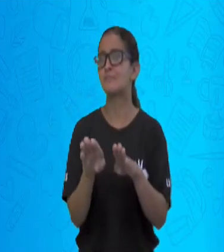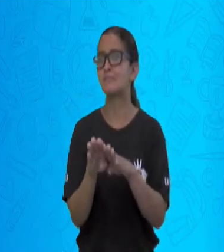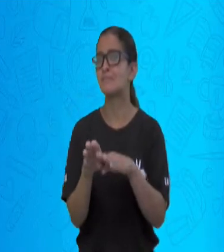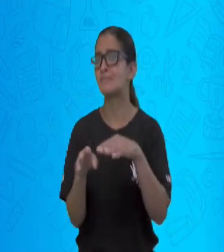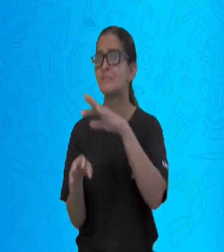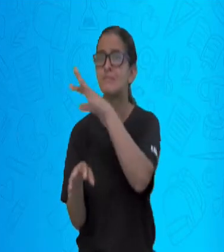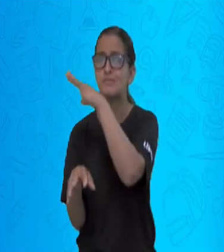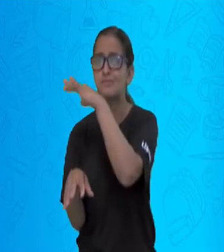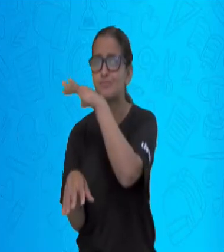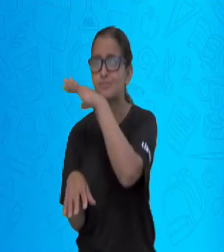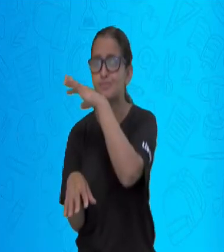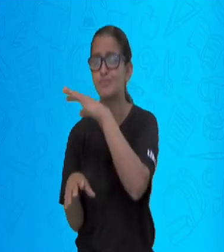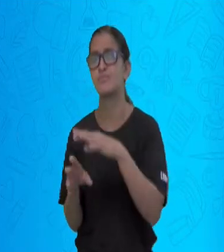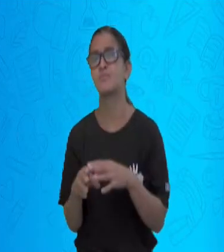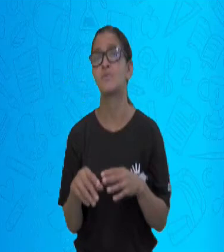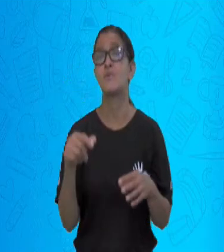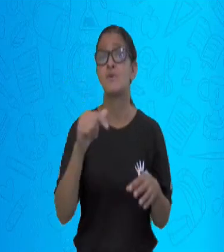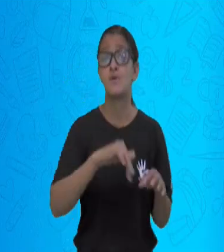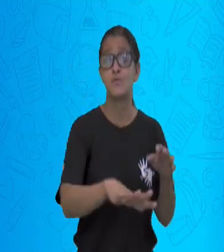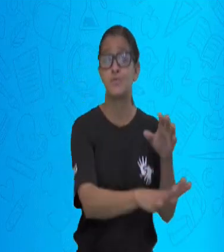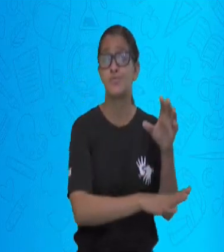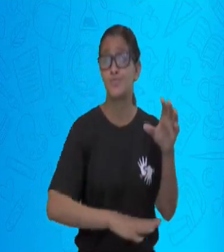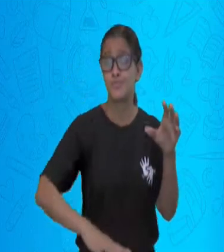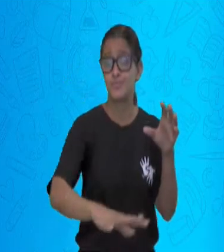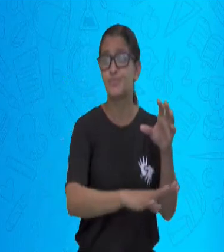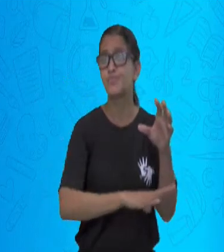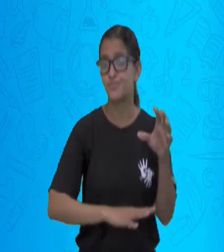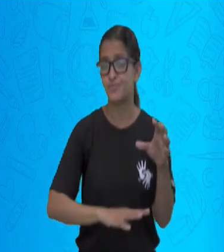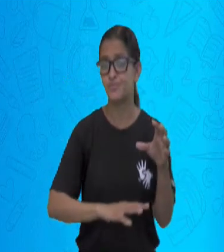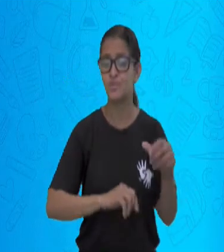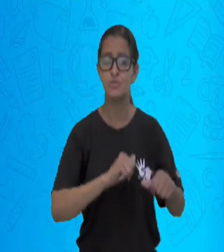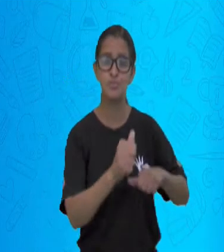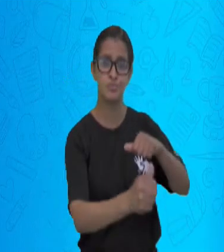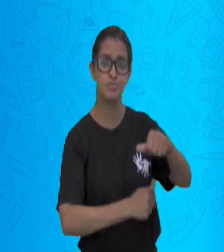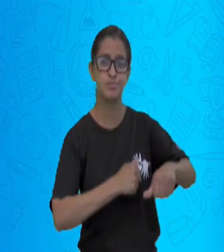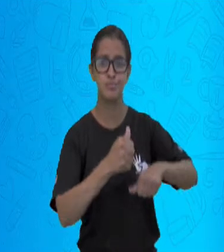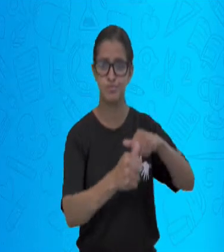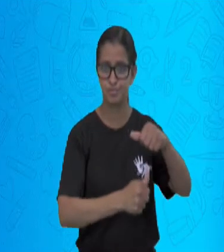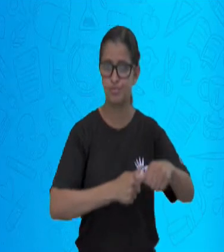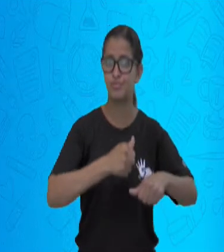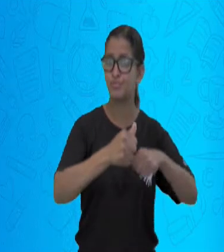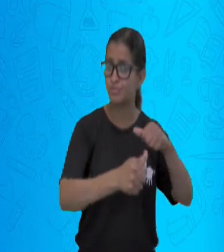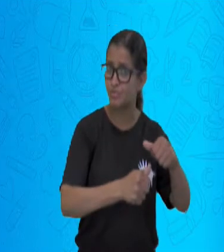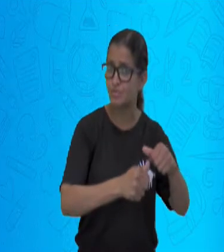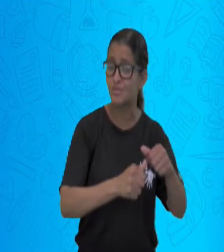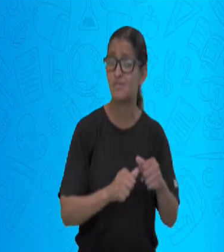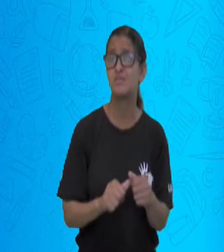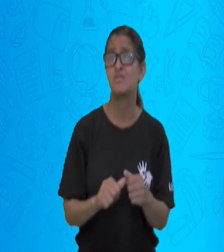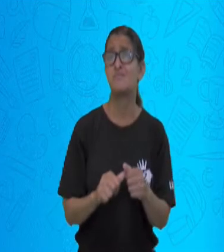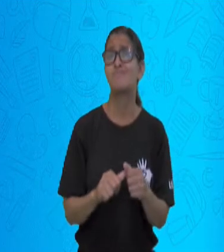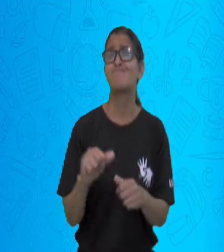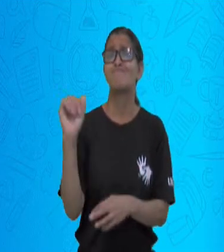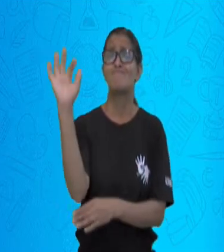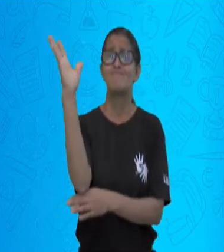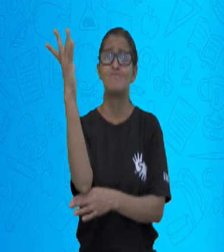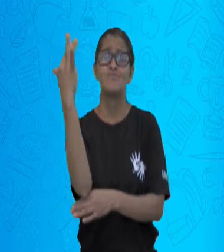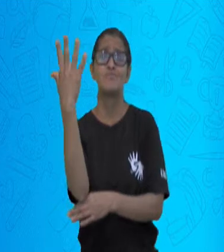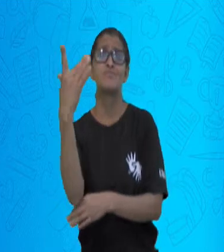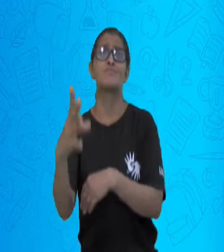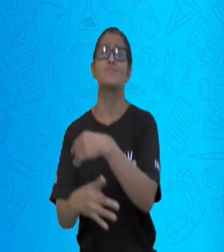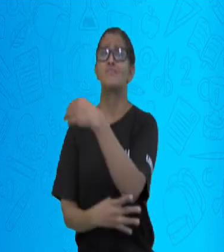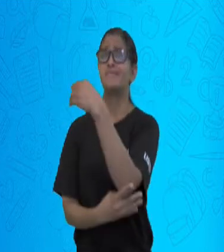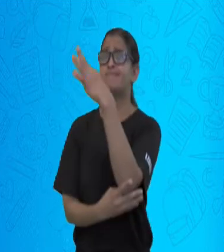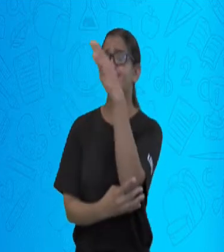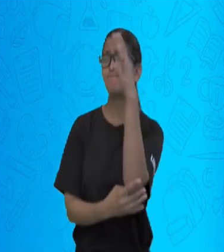lá. Mudanças no espaço geográfico. Como eu disse, o ambiente, né, o meio ambiente, é o que mais sofre com essa questão